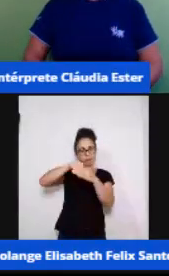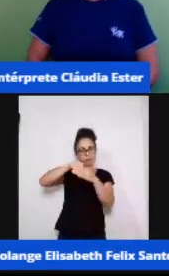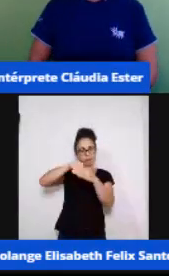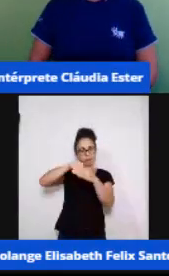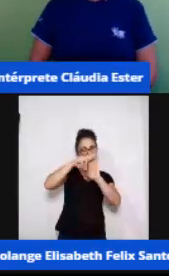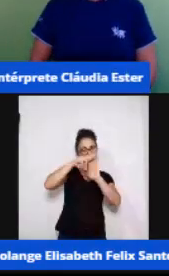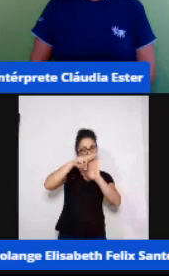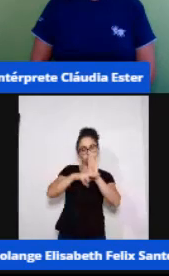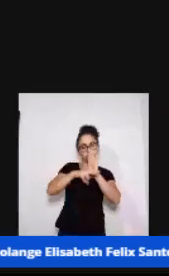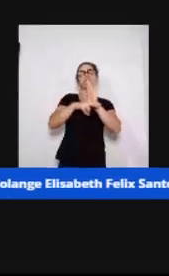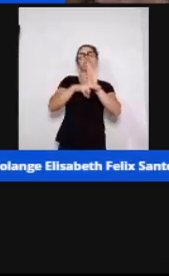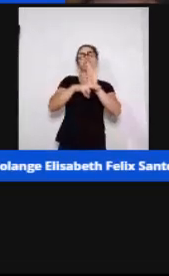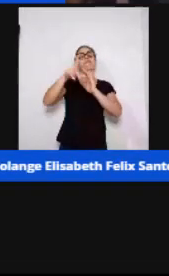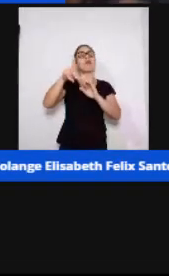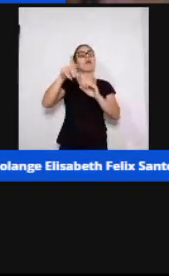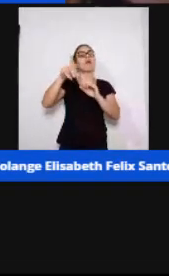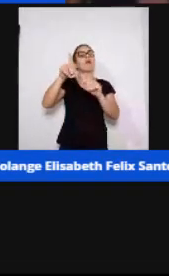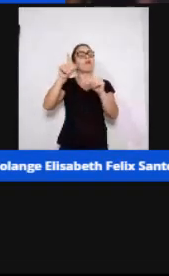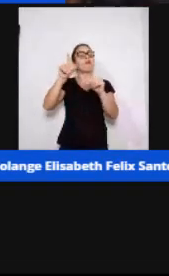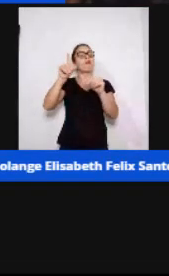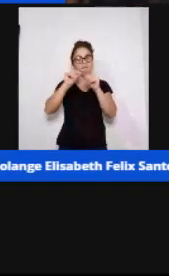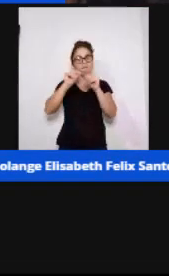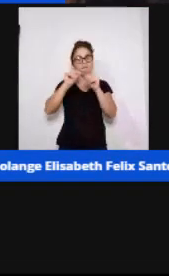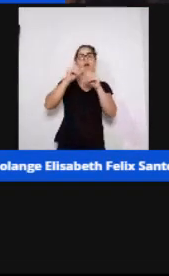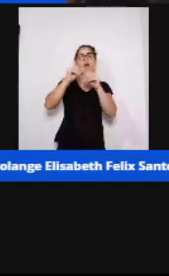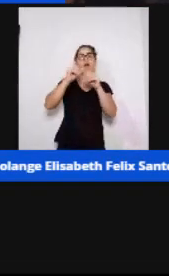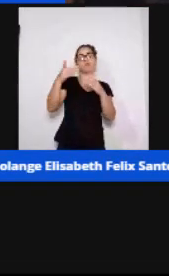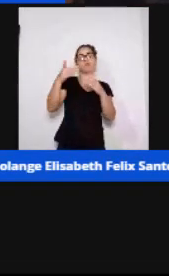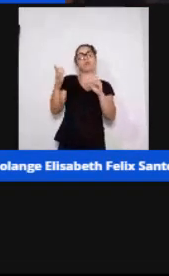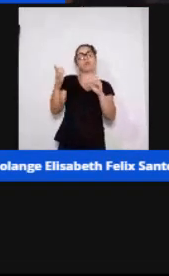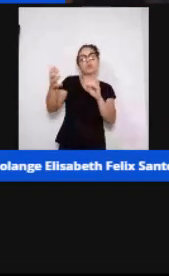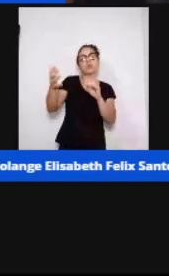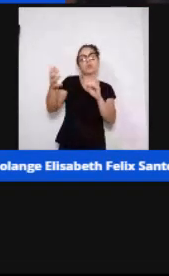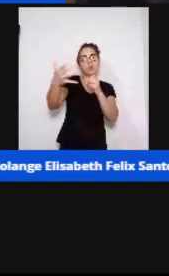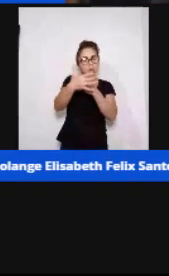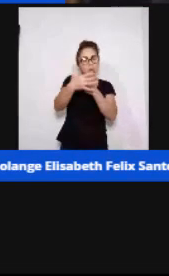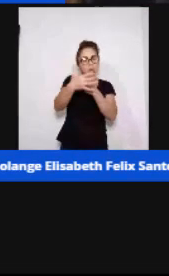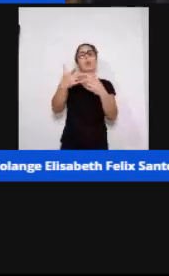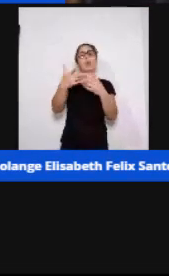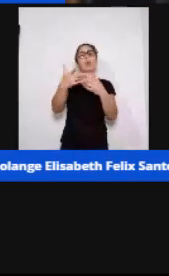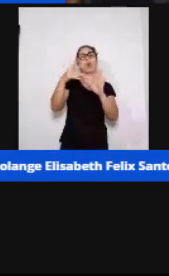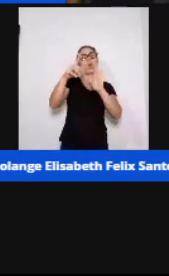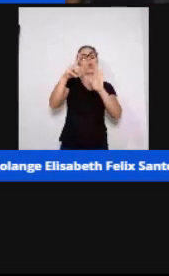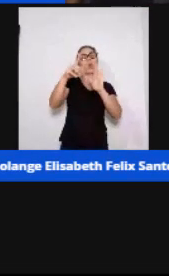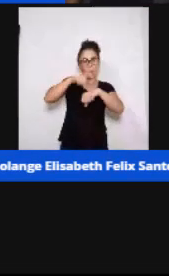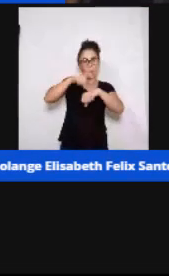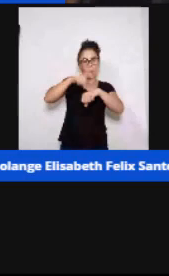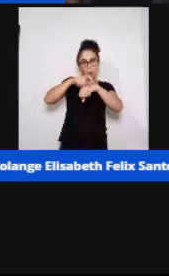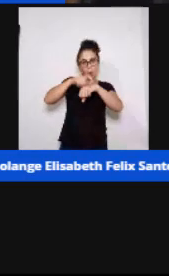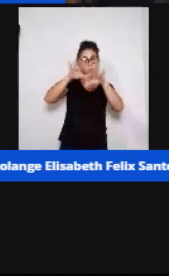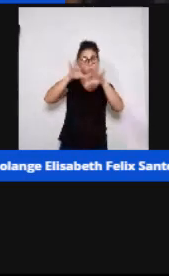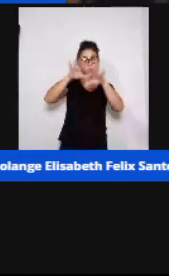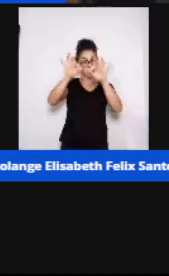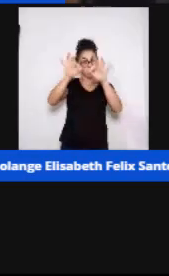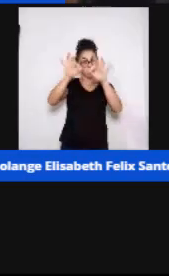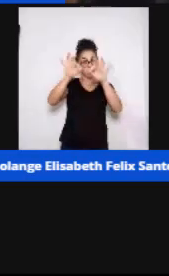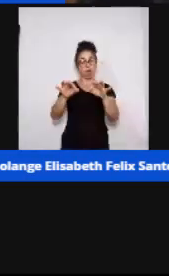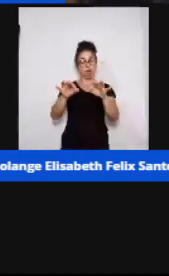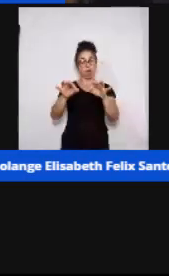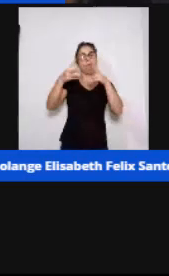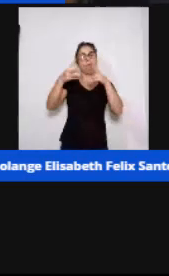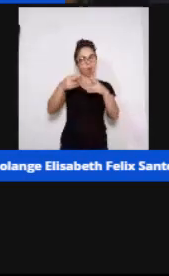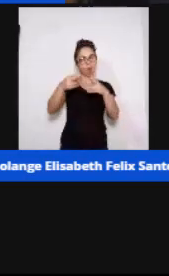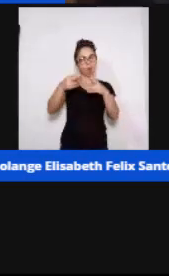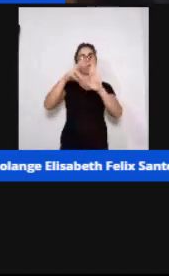acolhida, cumpre o horário conforme o que era na rotina escolar. A gente faz o máximo, o